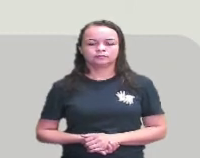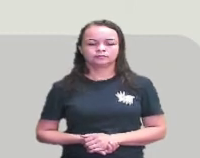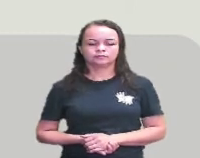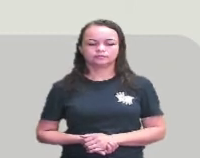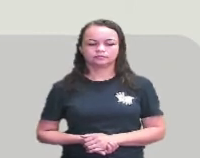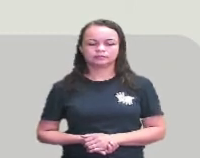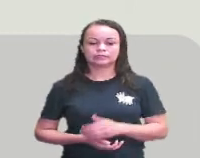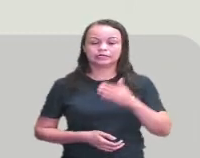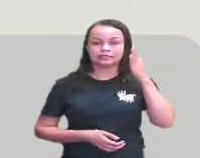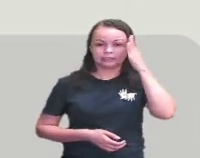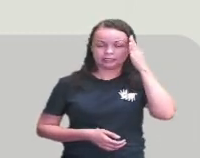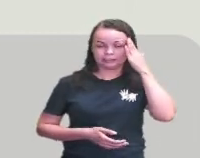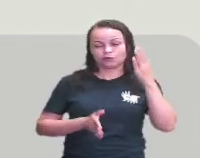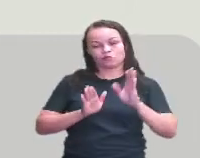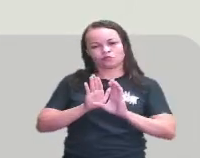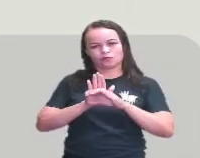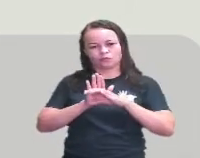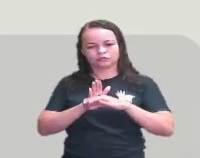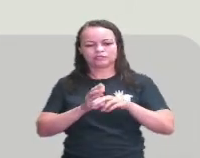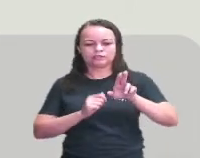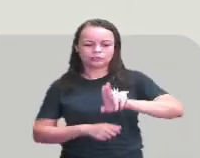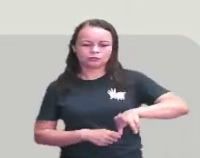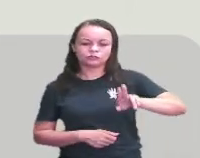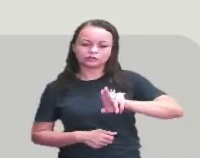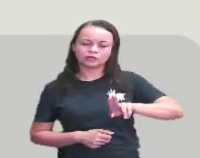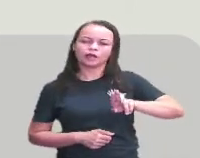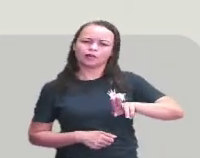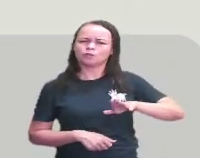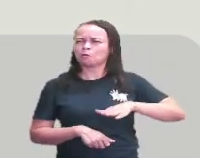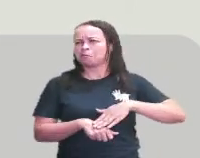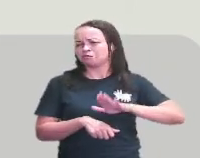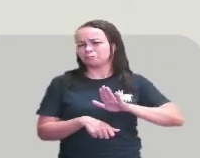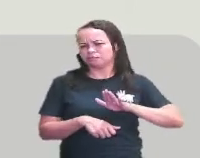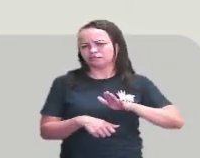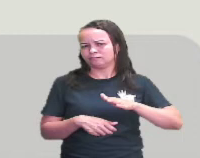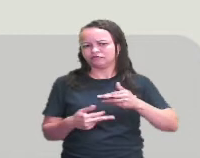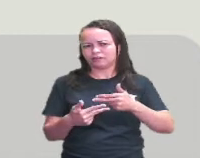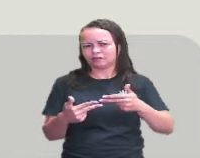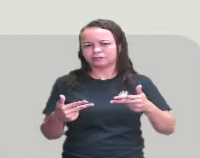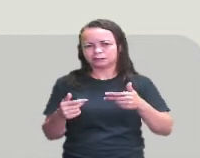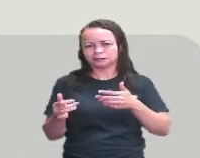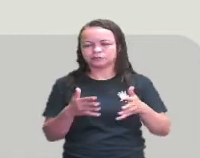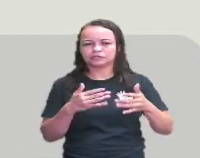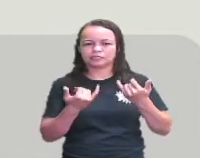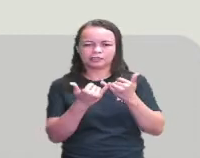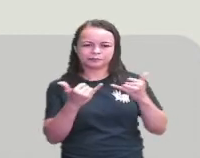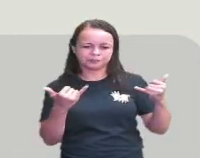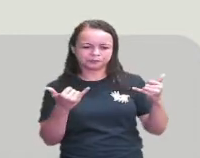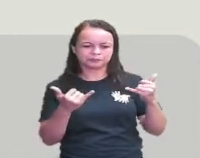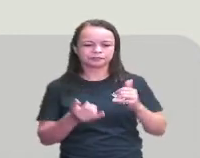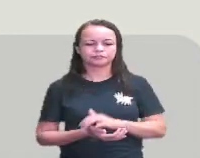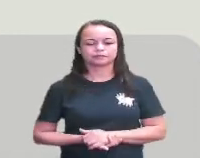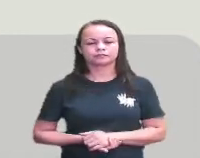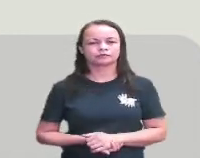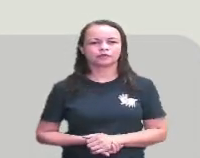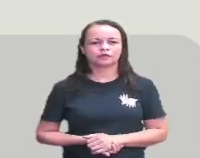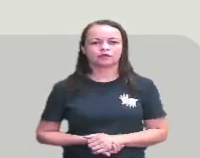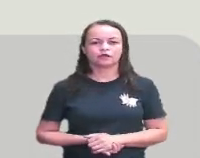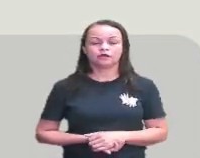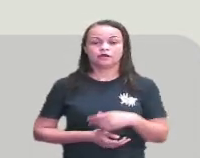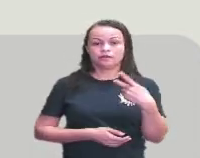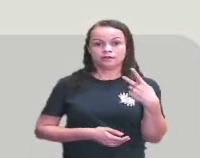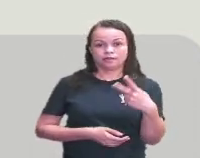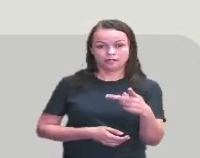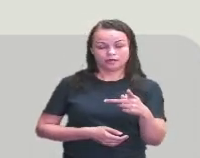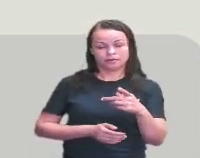Agora vamos entendendo os conceitos que usamos mais que tudo, né? Que é a condutibilidade elétrica. Esse